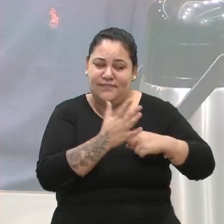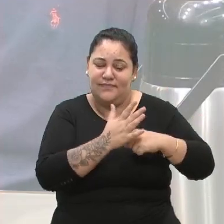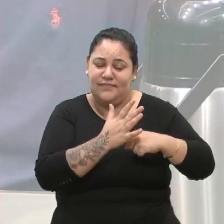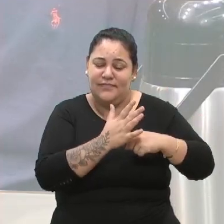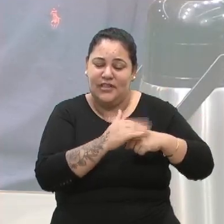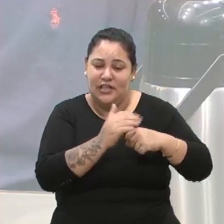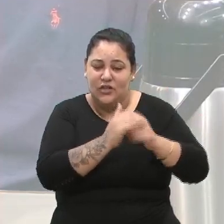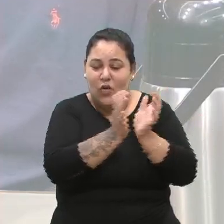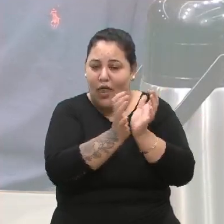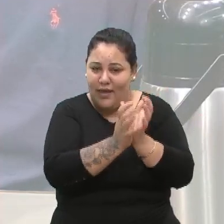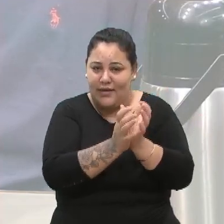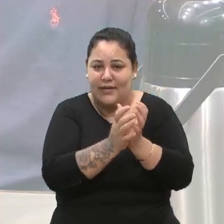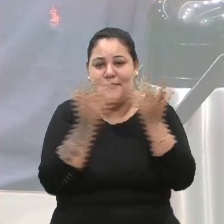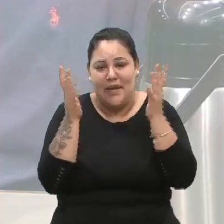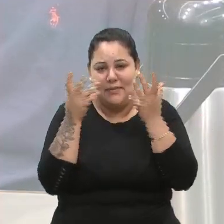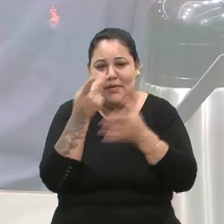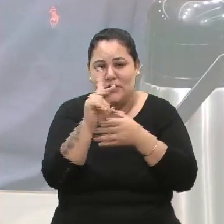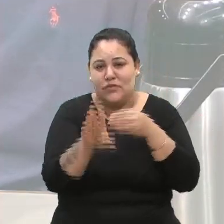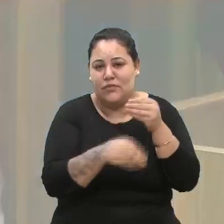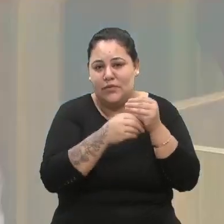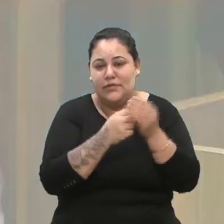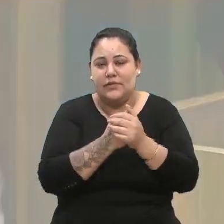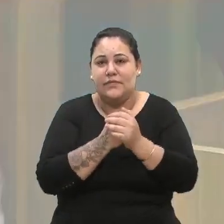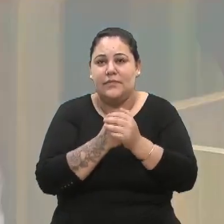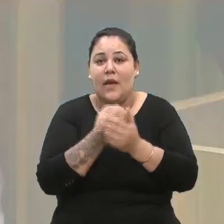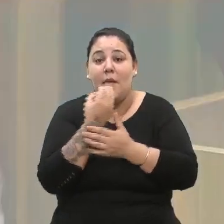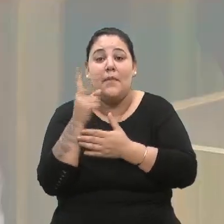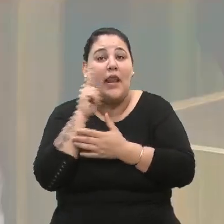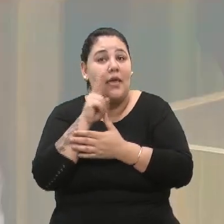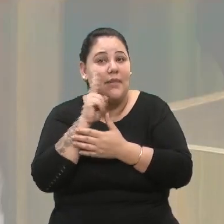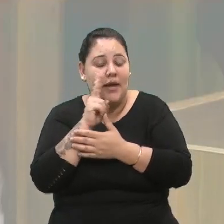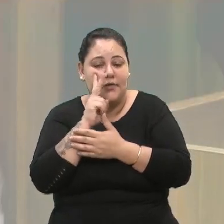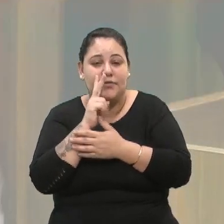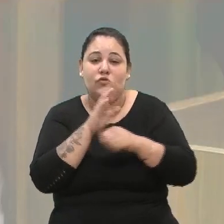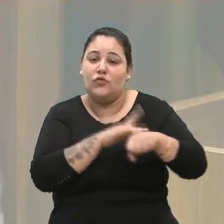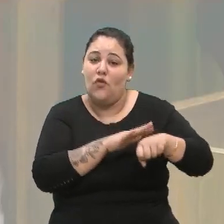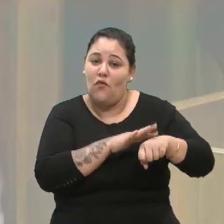pelas suas considerações. Muito bem lembrado. Diálogo e desenvolvimento. Era isso. Obrigado, presidente.